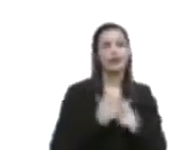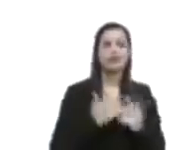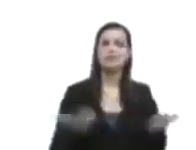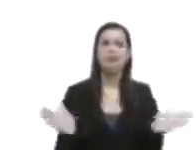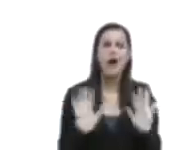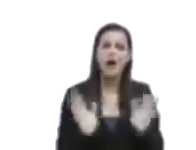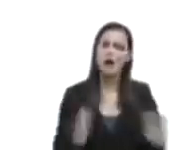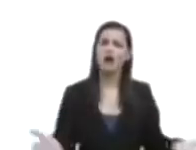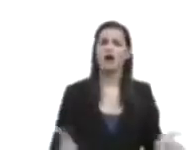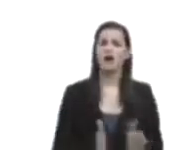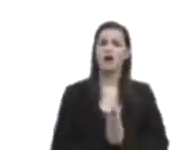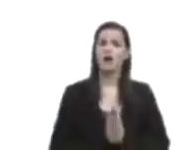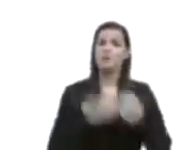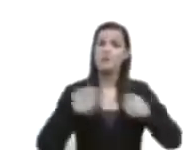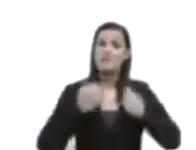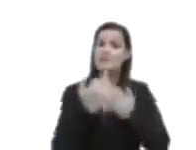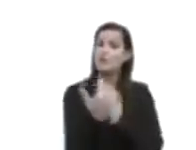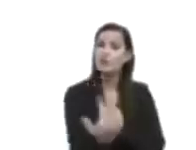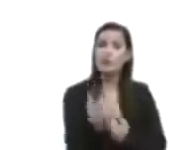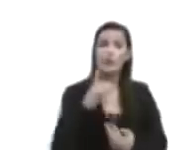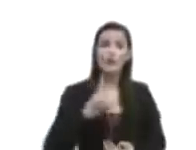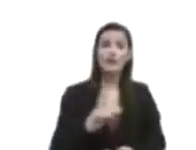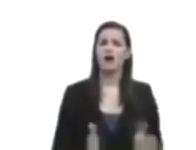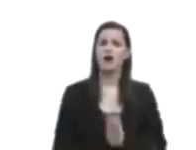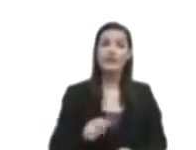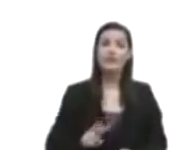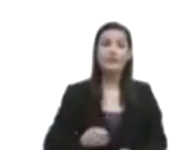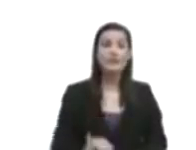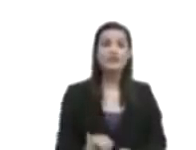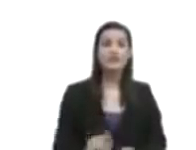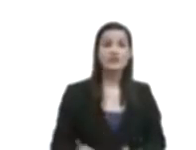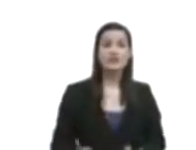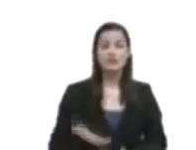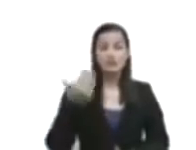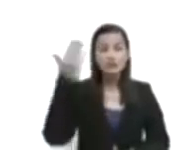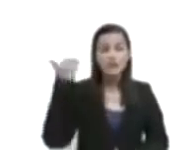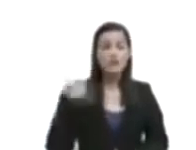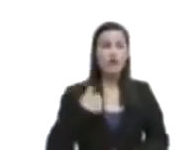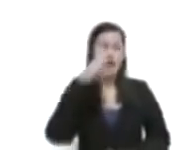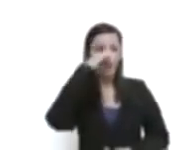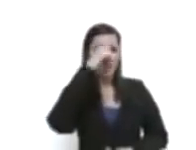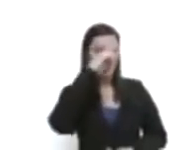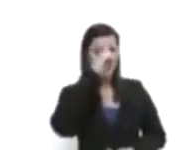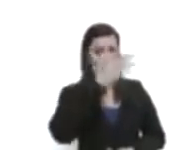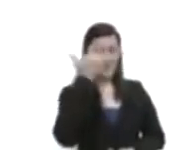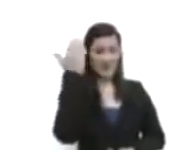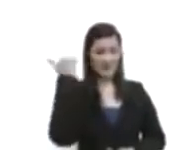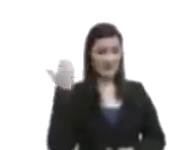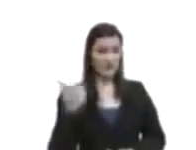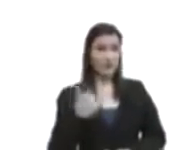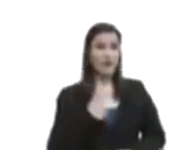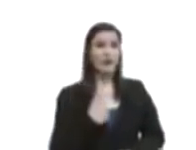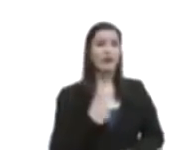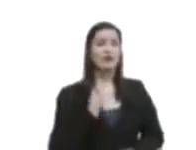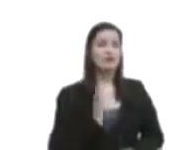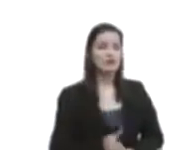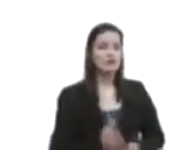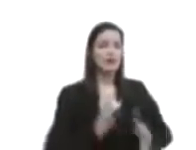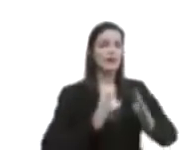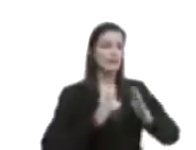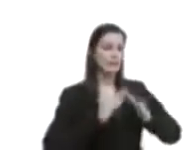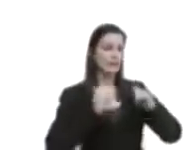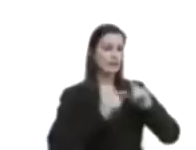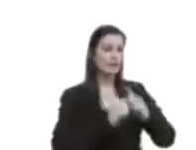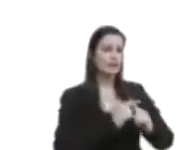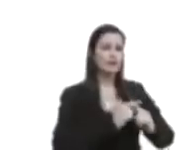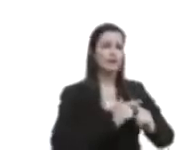meu irmão. Eu não sei, eu lembro de um corinho antigo, quando eu fui da Presbiteriana do Brasil, lá na minha cidade,